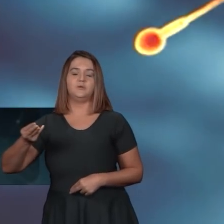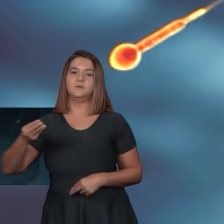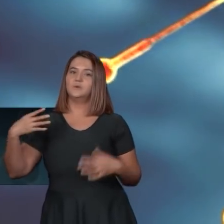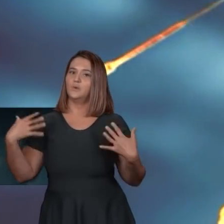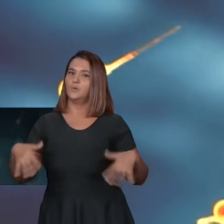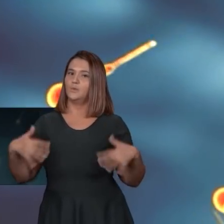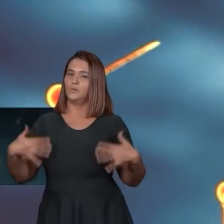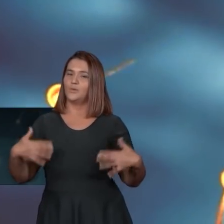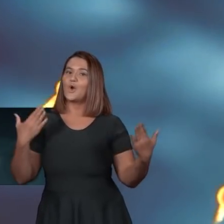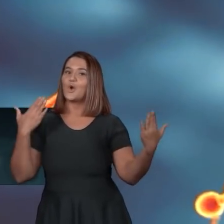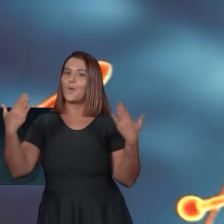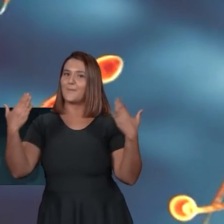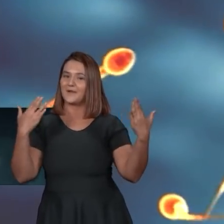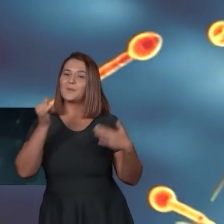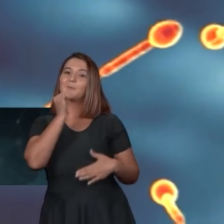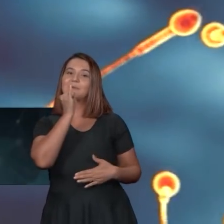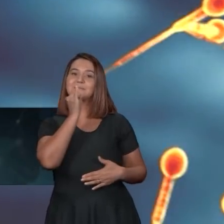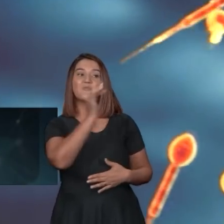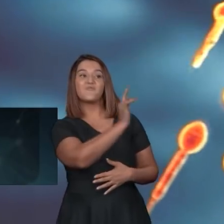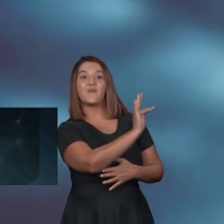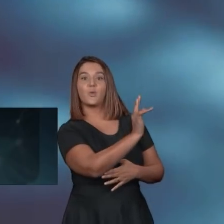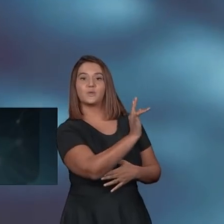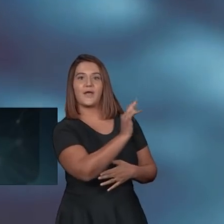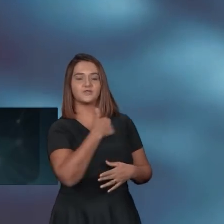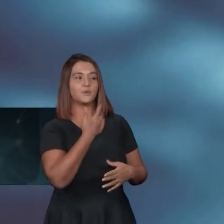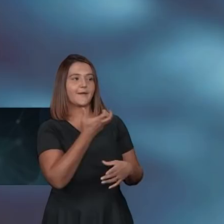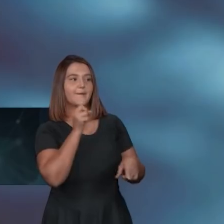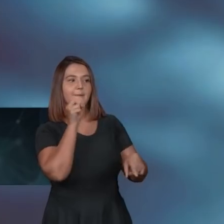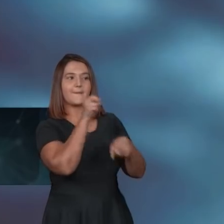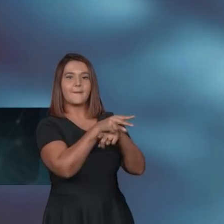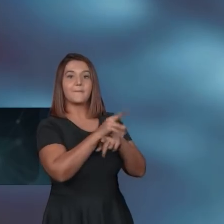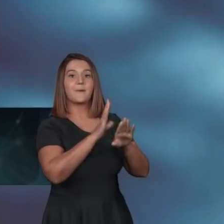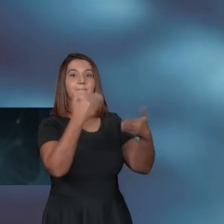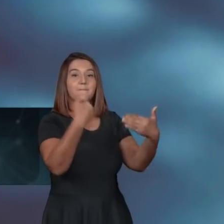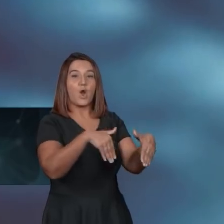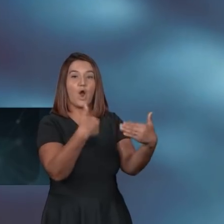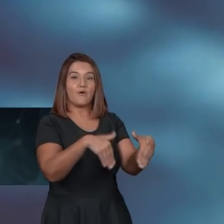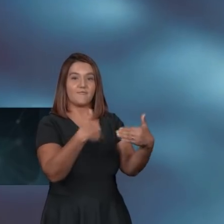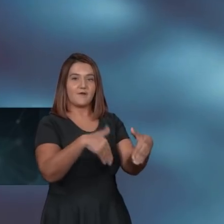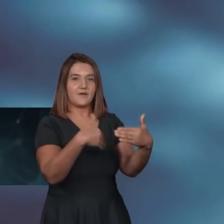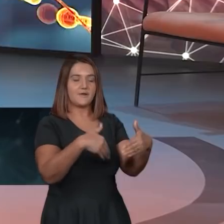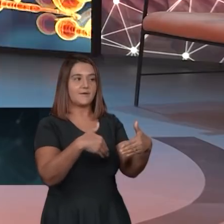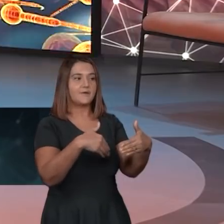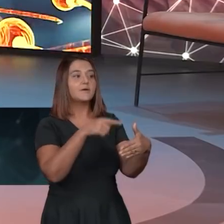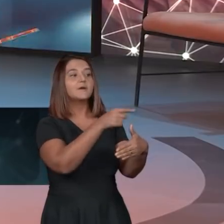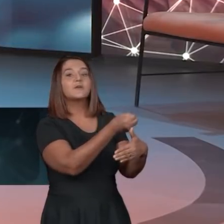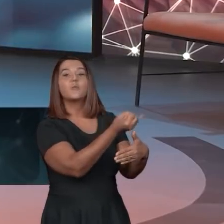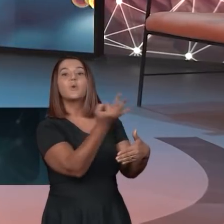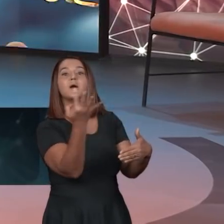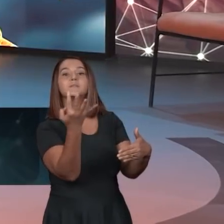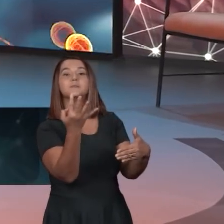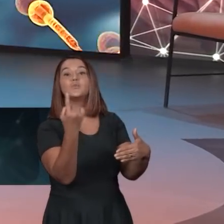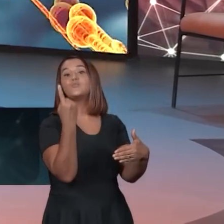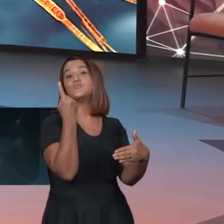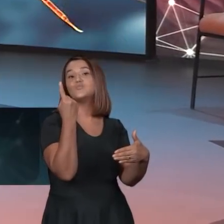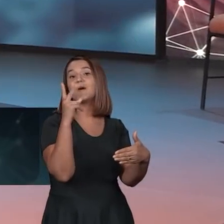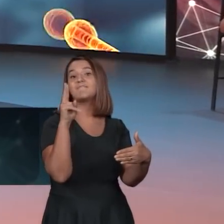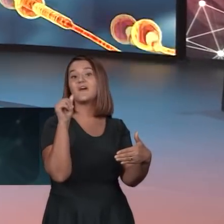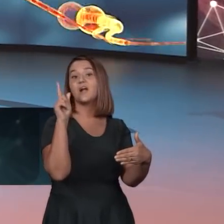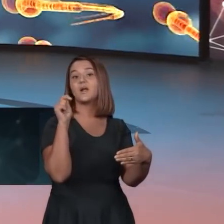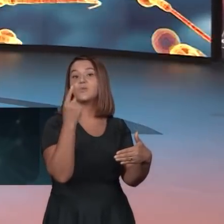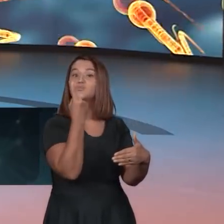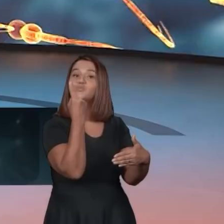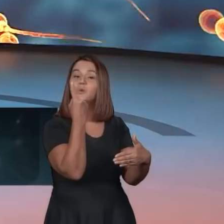você concorrendo com outros quase 300 milhões, menos um, que seria você? Mas essa conta ainda está muito